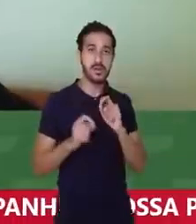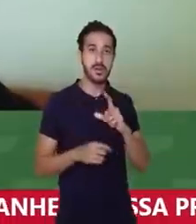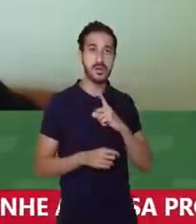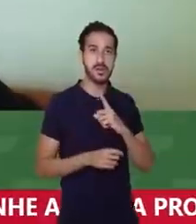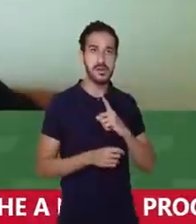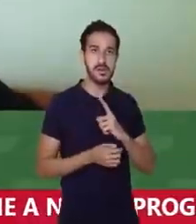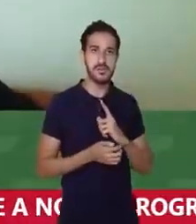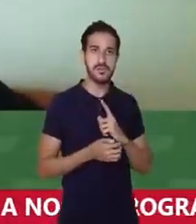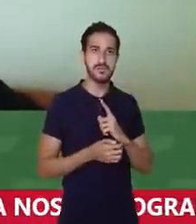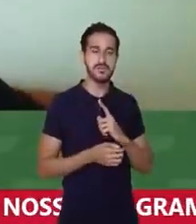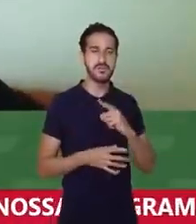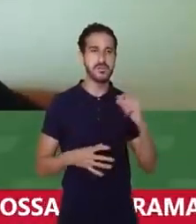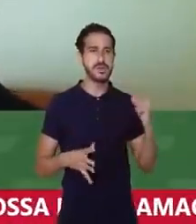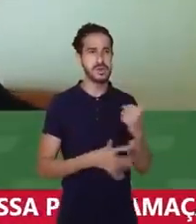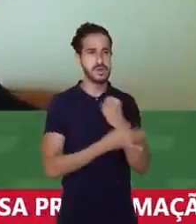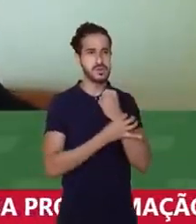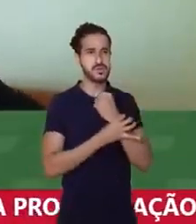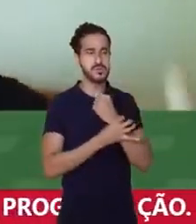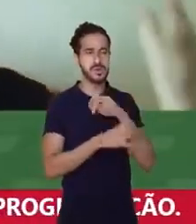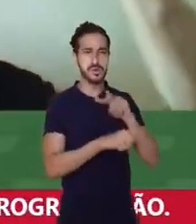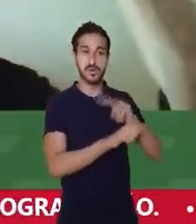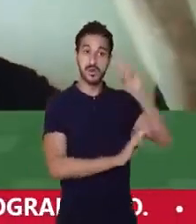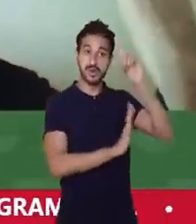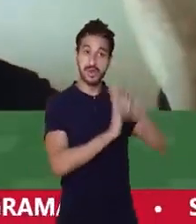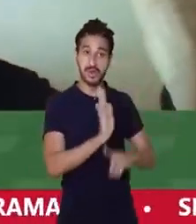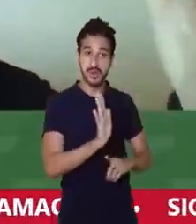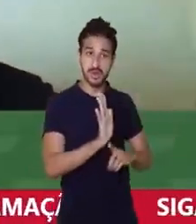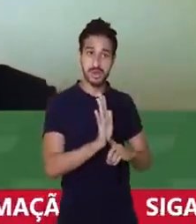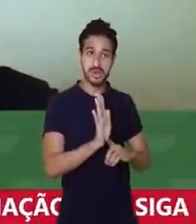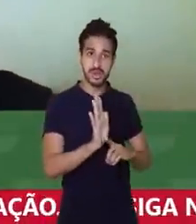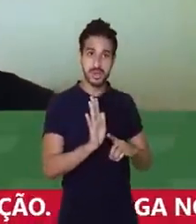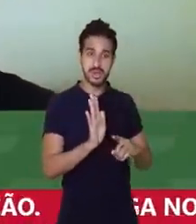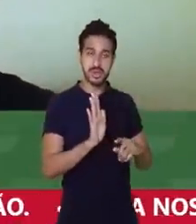ter assegurado os direitos das